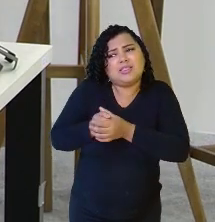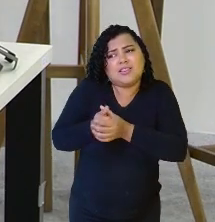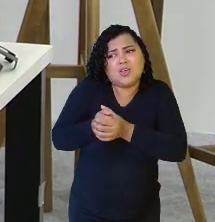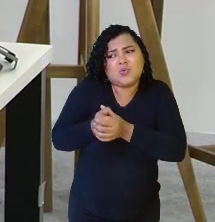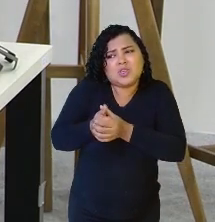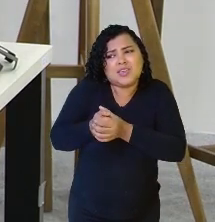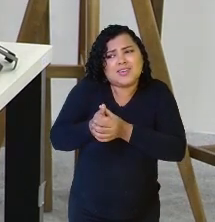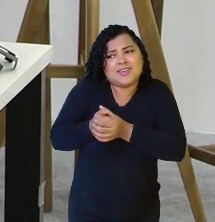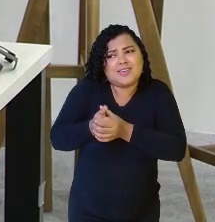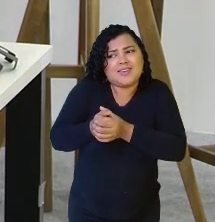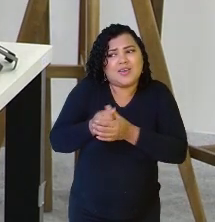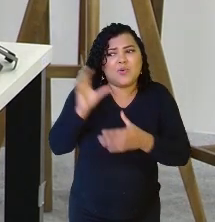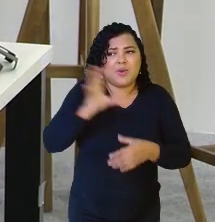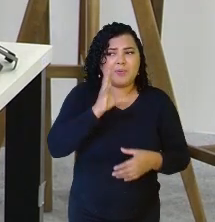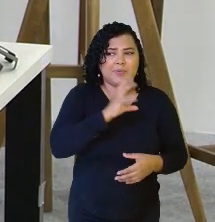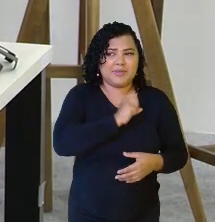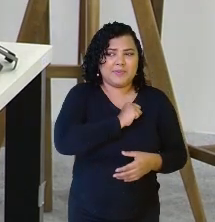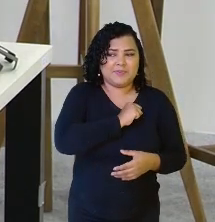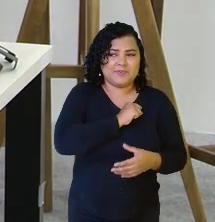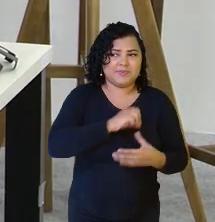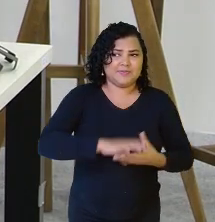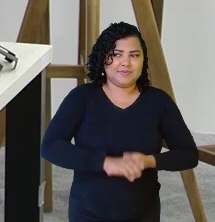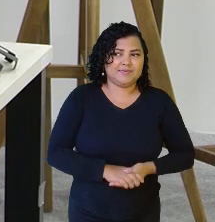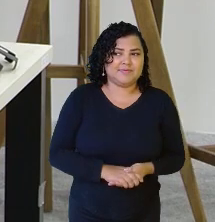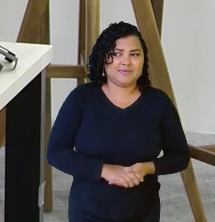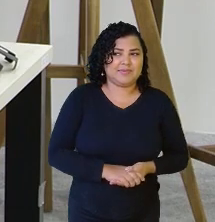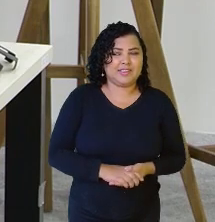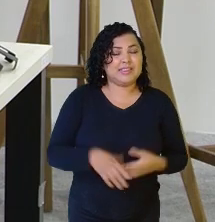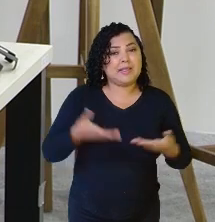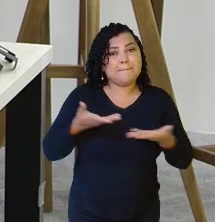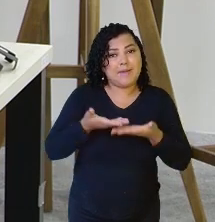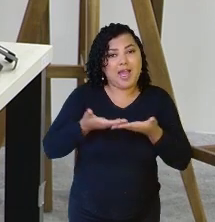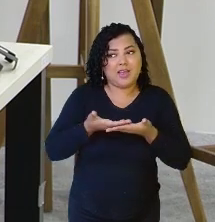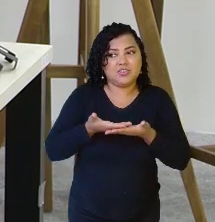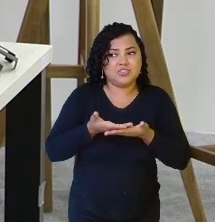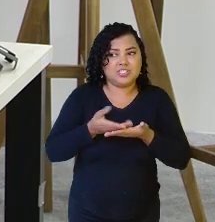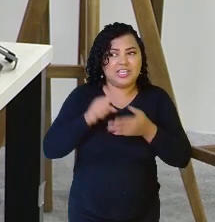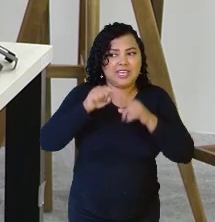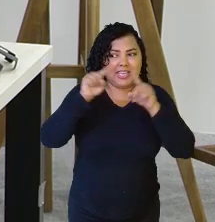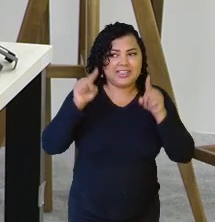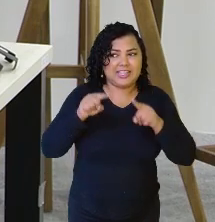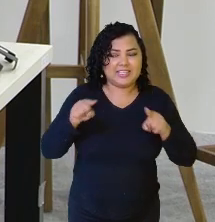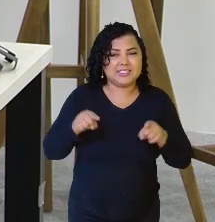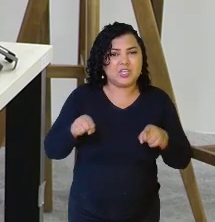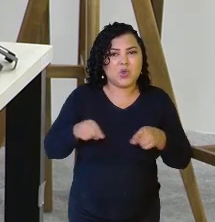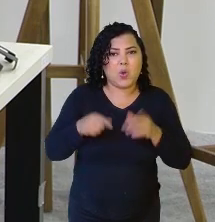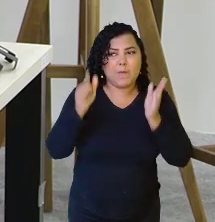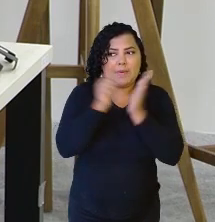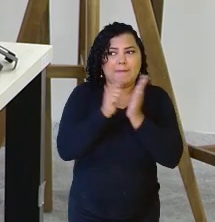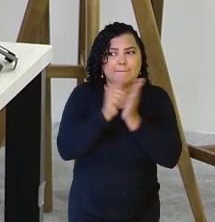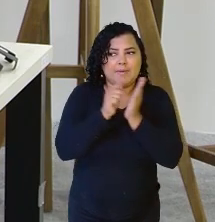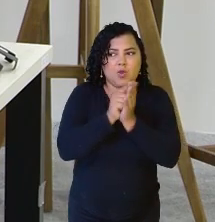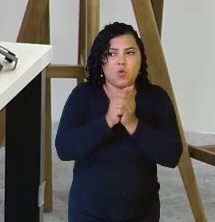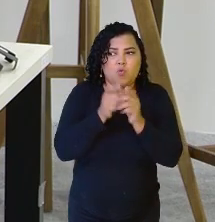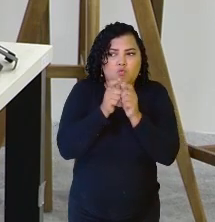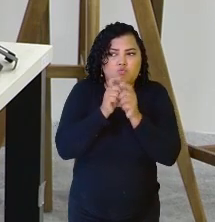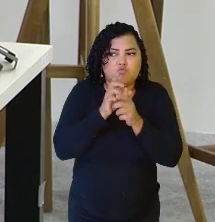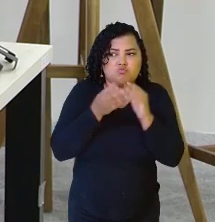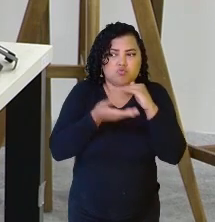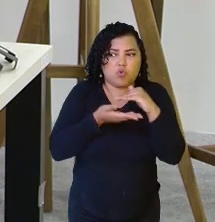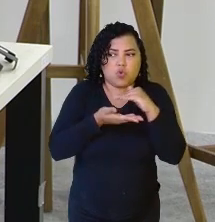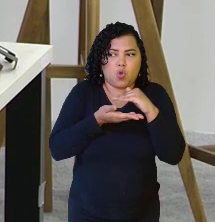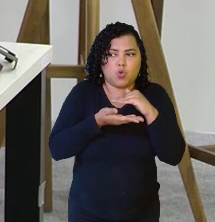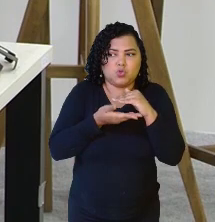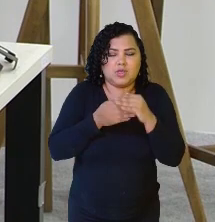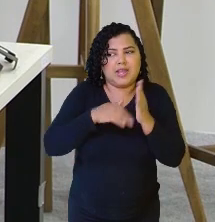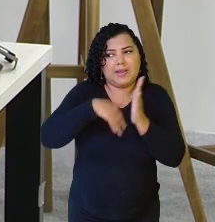é um chocalhinho, ó, que ele usou também a parte de baixo da garrafa PET e aqui um papel grosso. Né? E aí ele